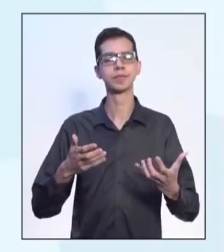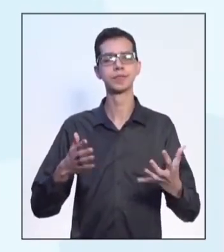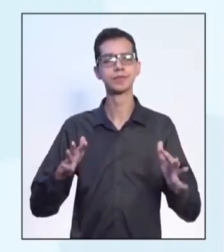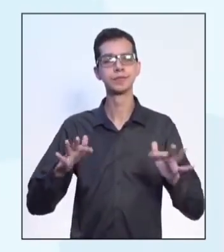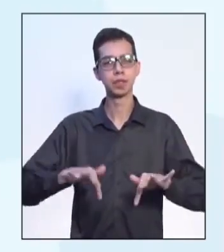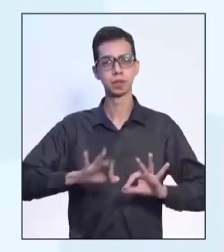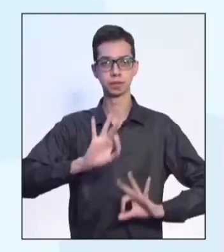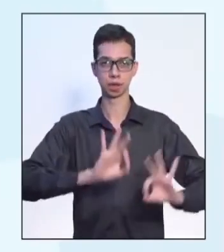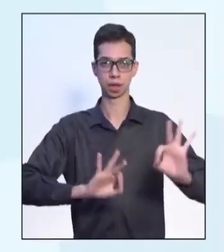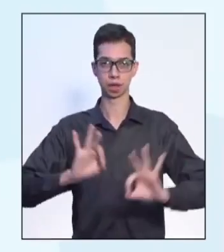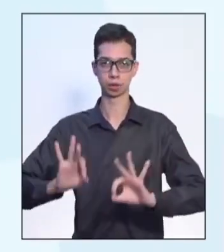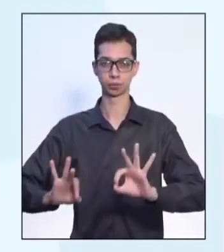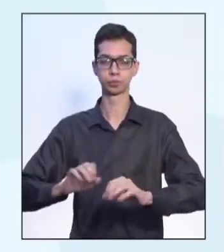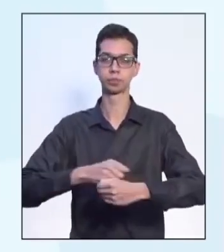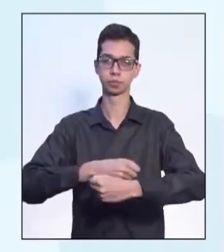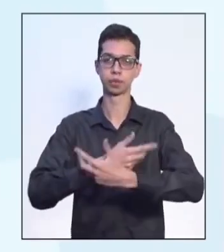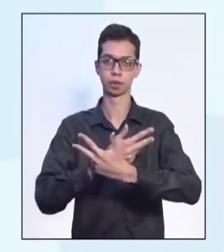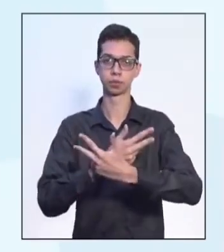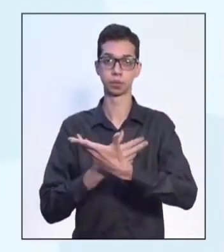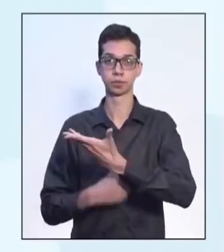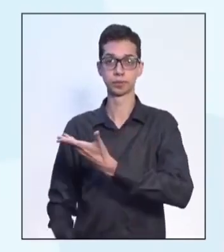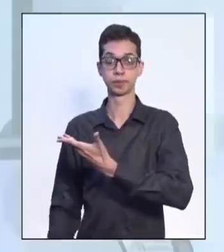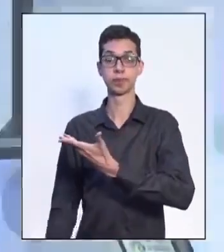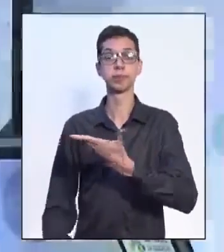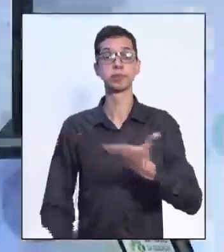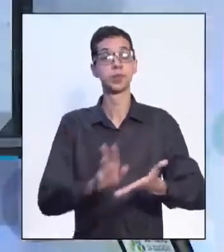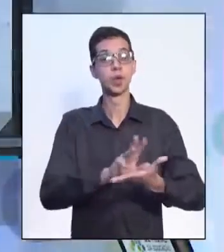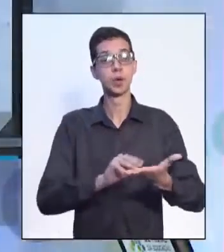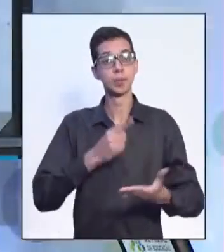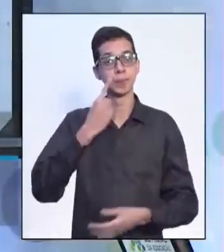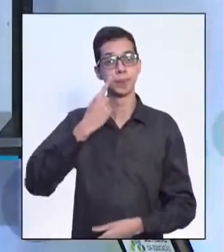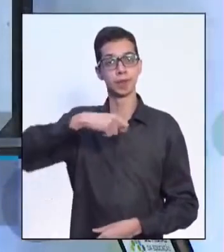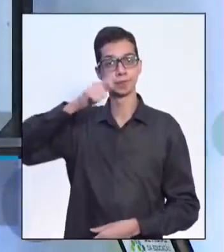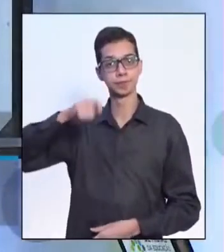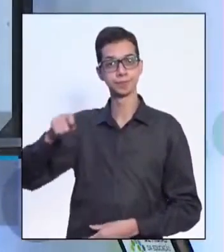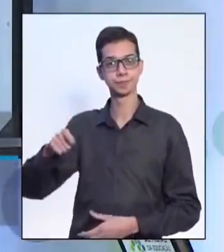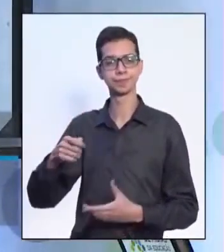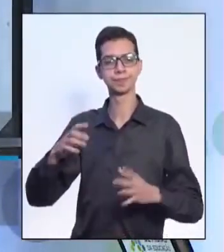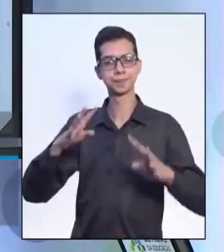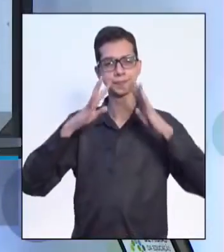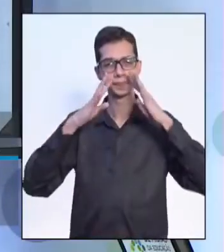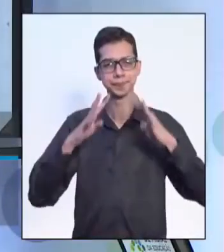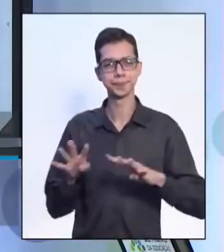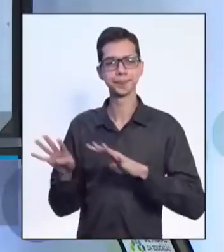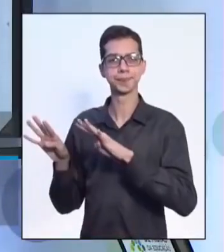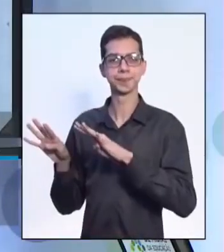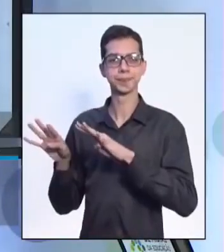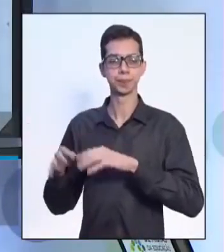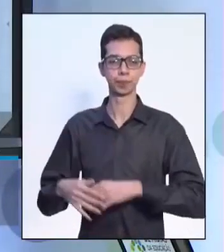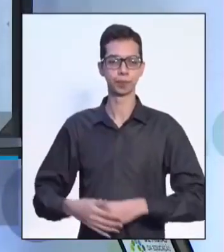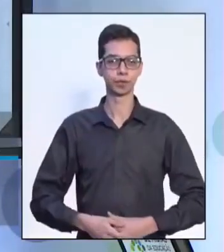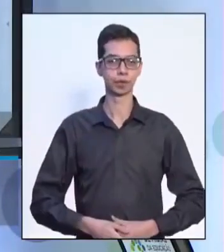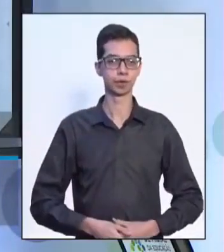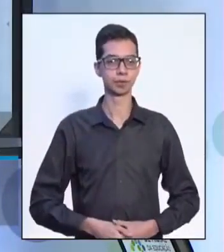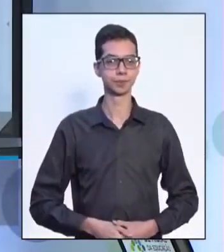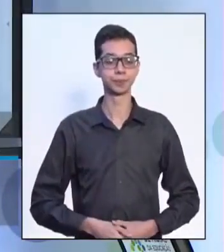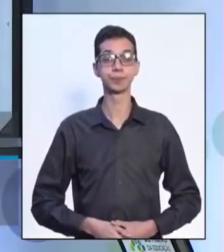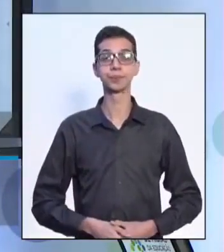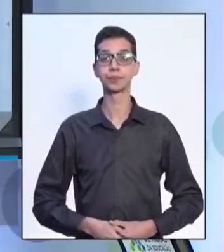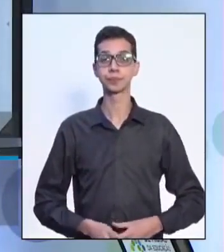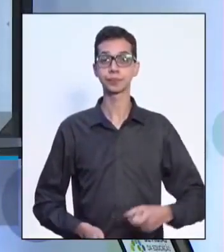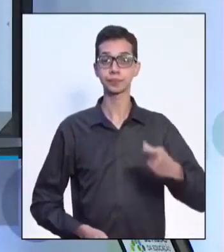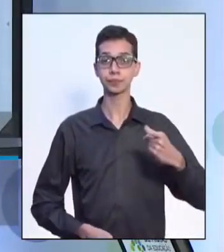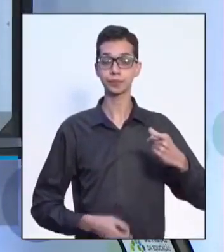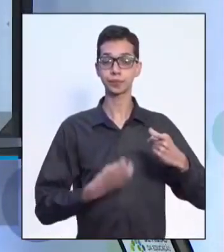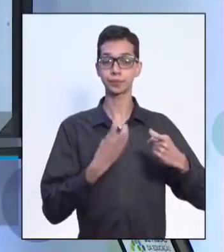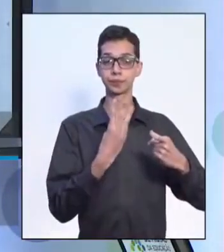desta equação. Então, vem comigo aqui para a lousa. Lembra, a equação final é x ao cubo